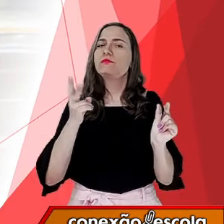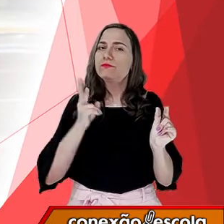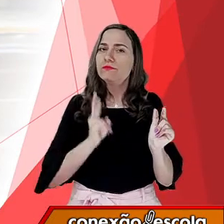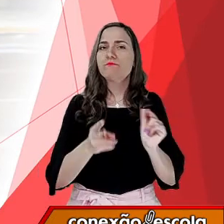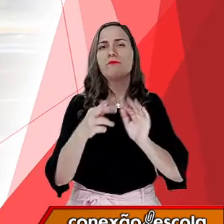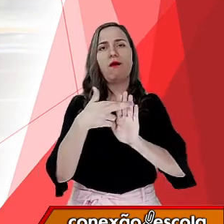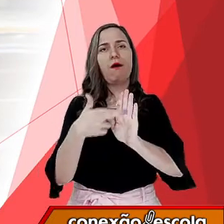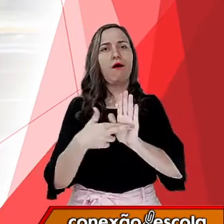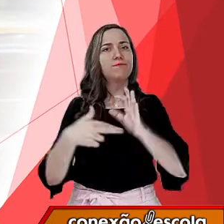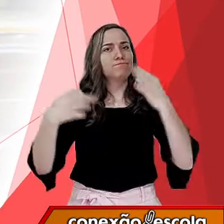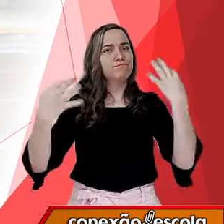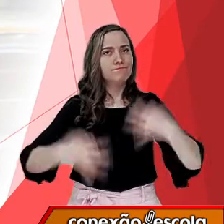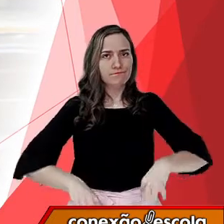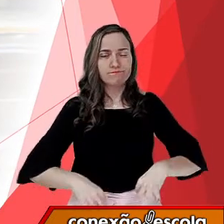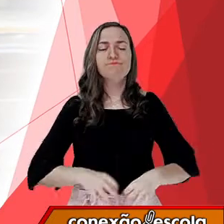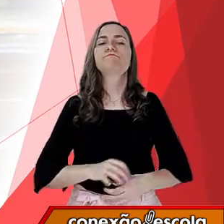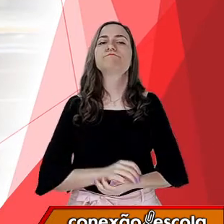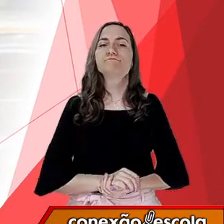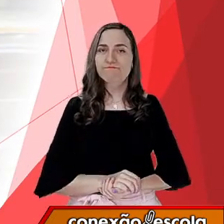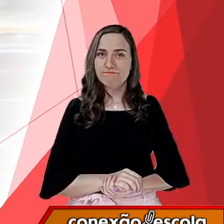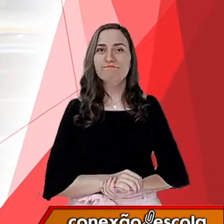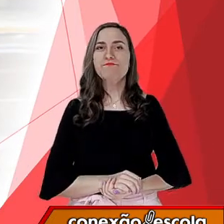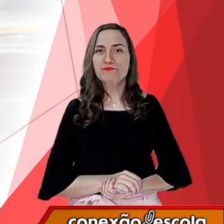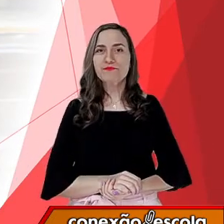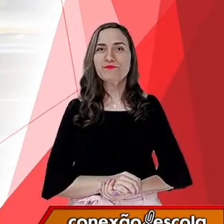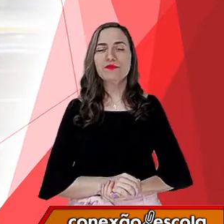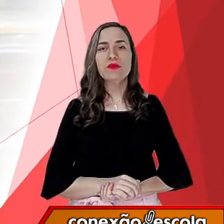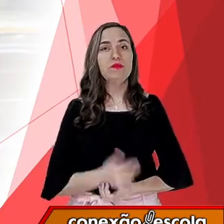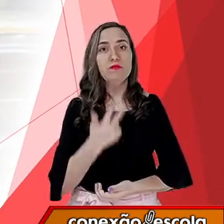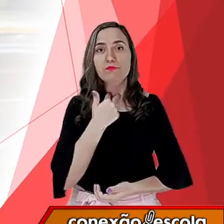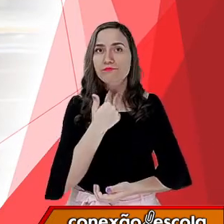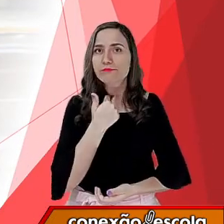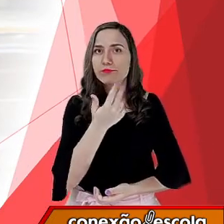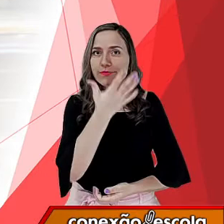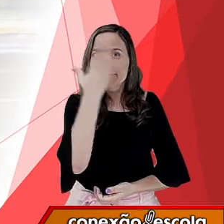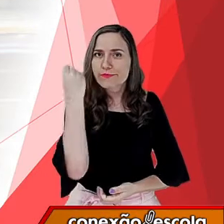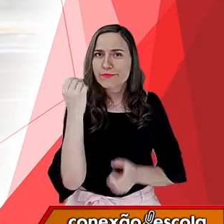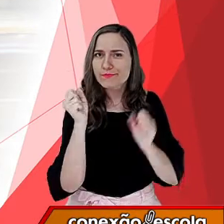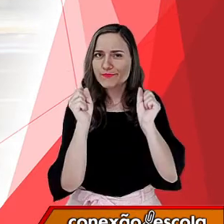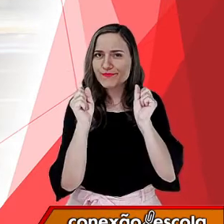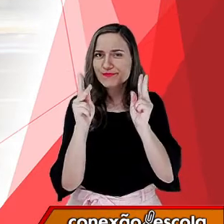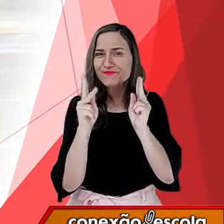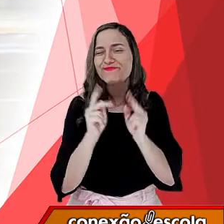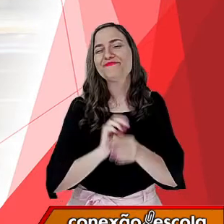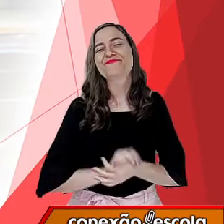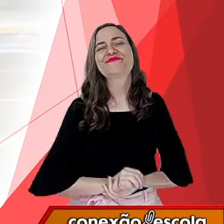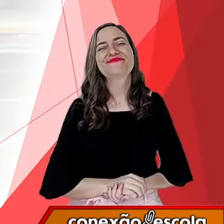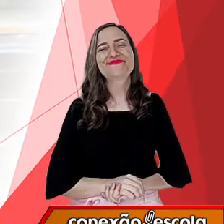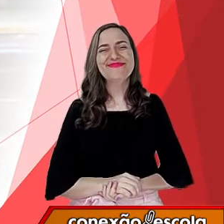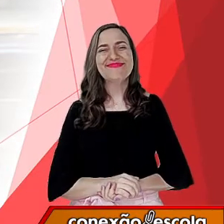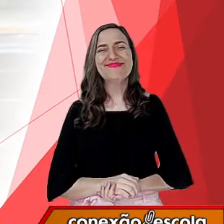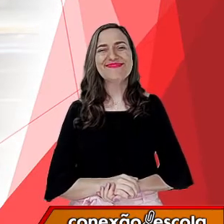sílabas, eles também se separam. Não esqueçam, combinado?